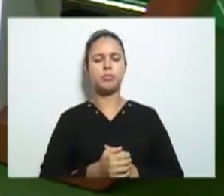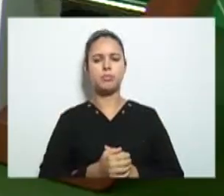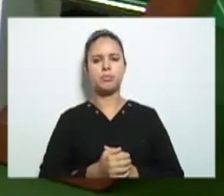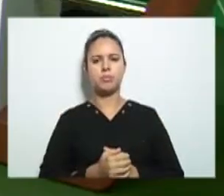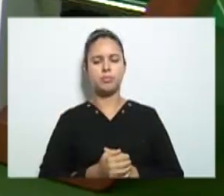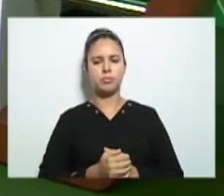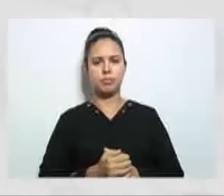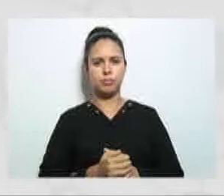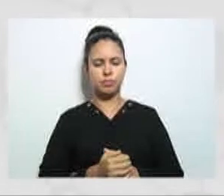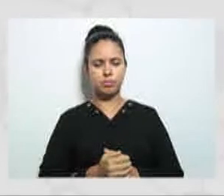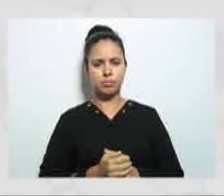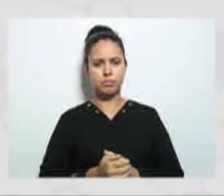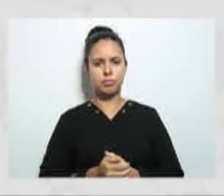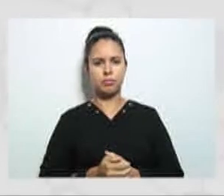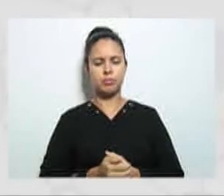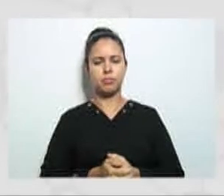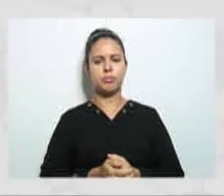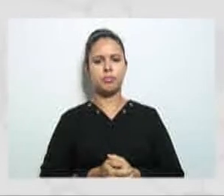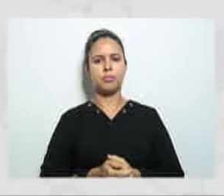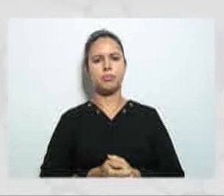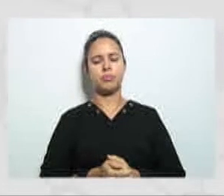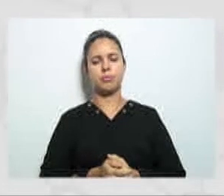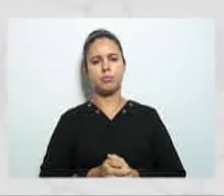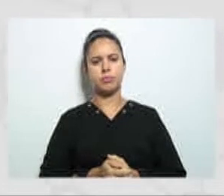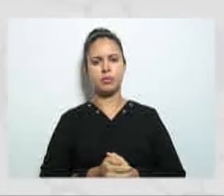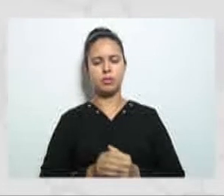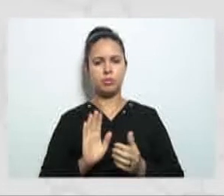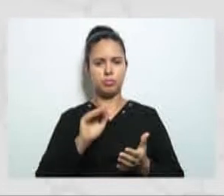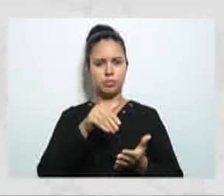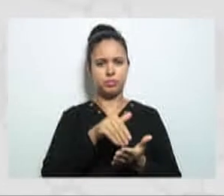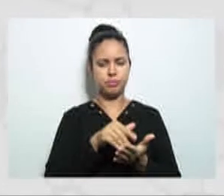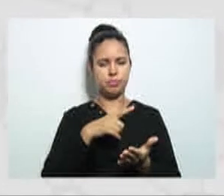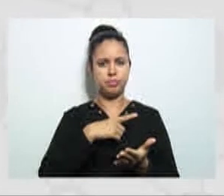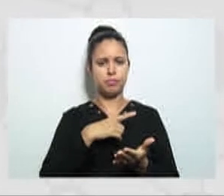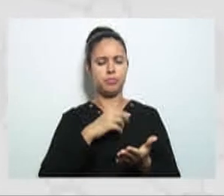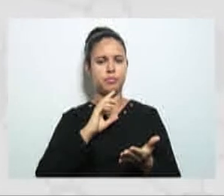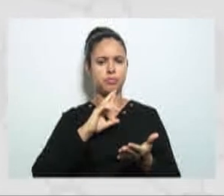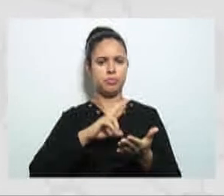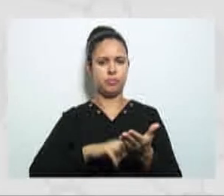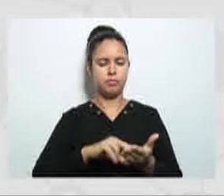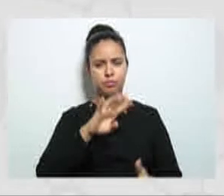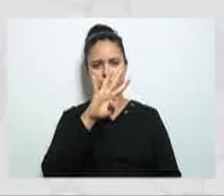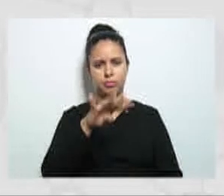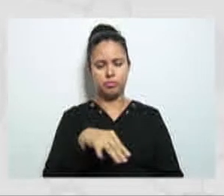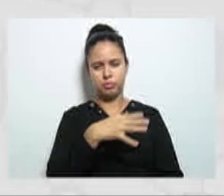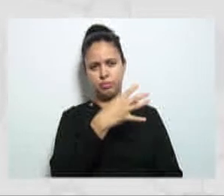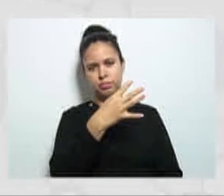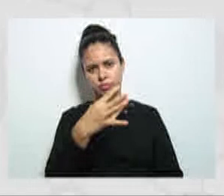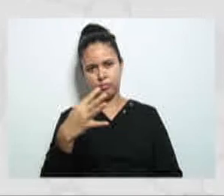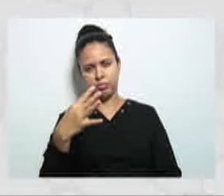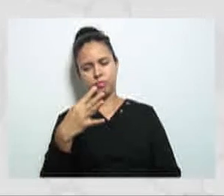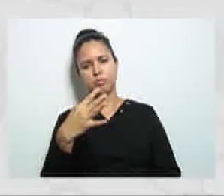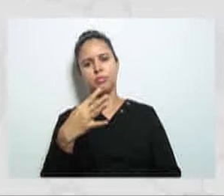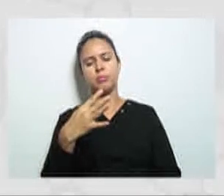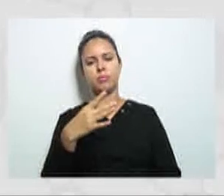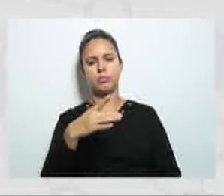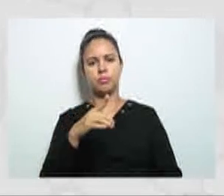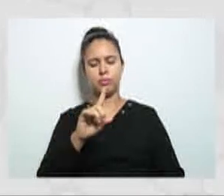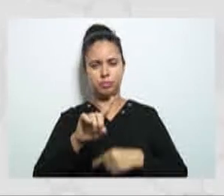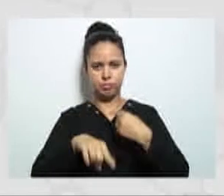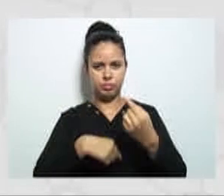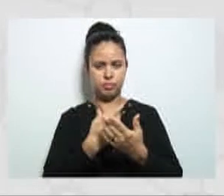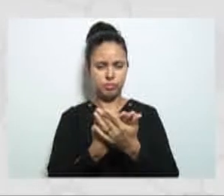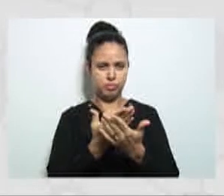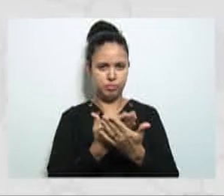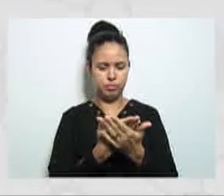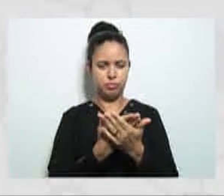tem definição melhor. Tá bom, gente? Aí a gente tem aqui, por último, na nossa resposta aqui, as planilhas eletrônicas, que é o Excel. A gente vai estar trabalhando com isso nas outras